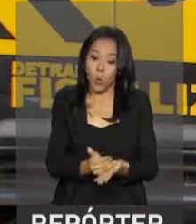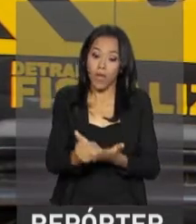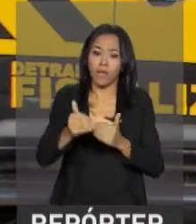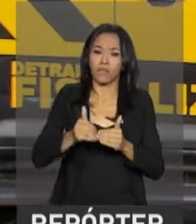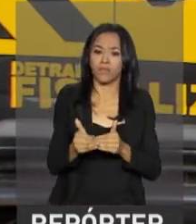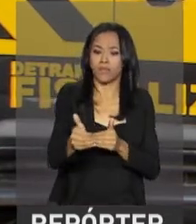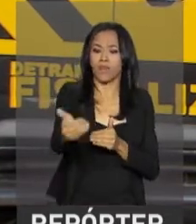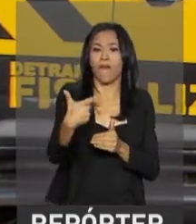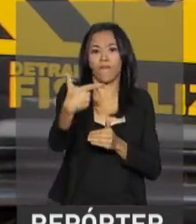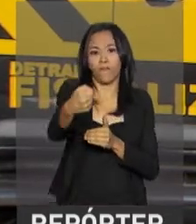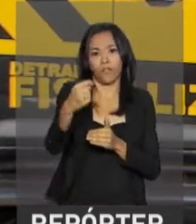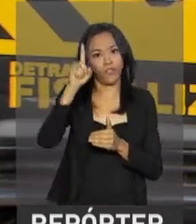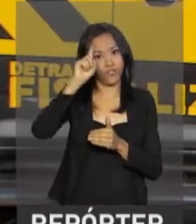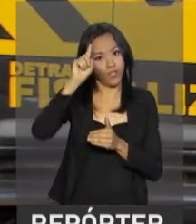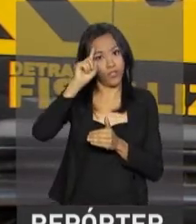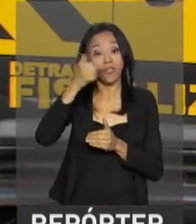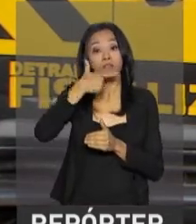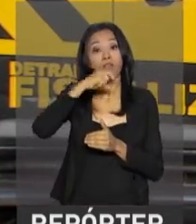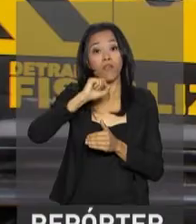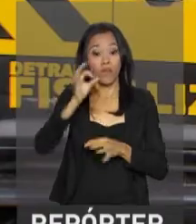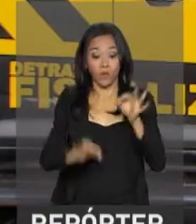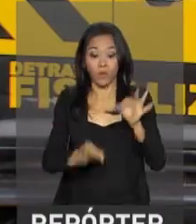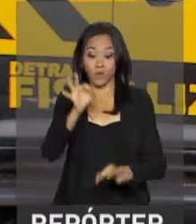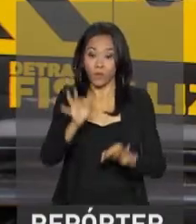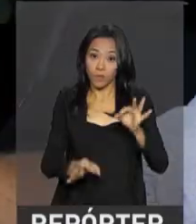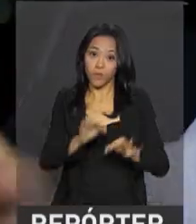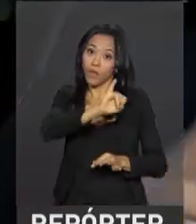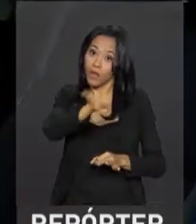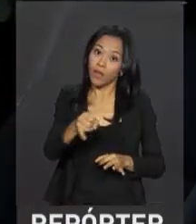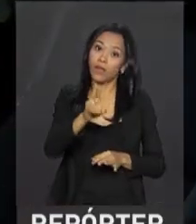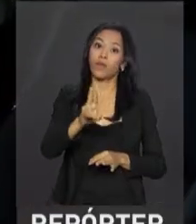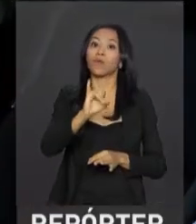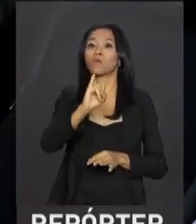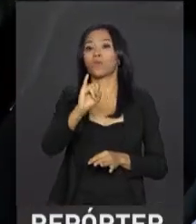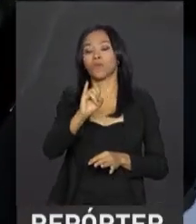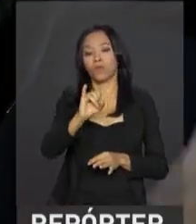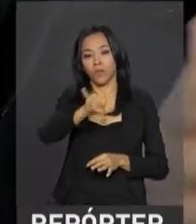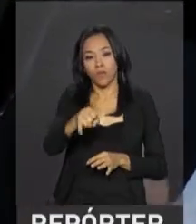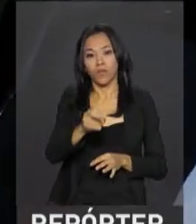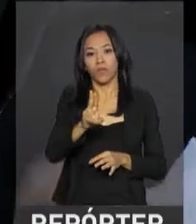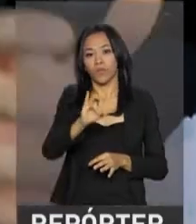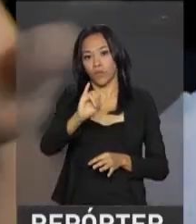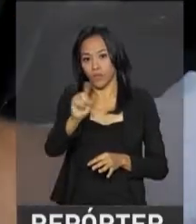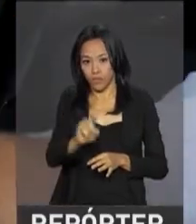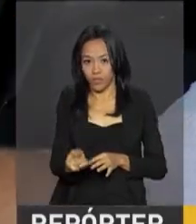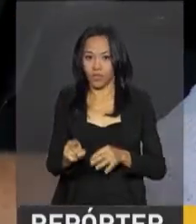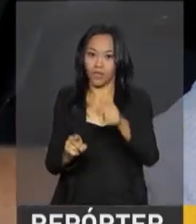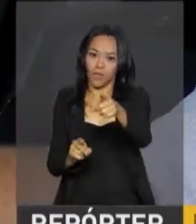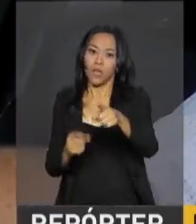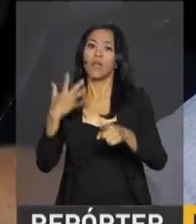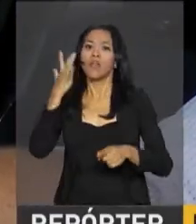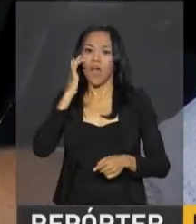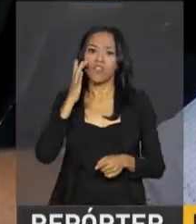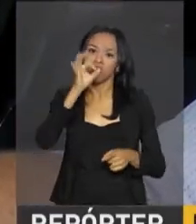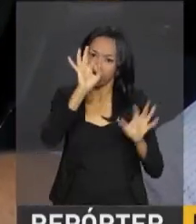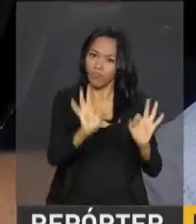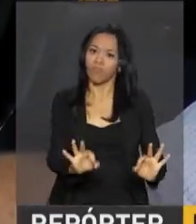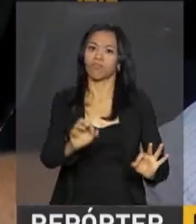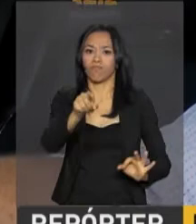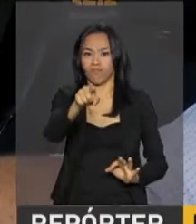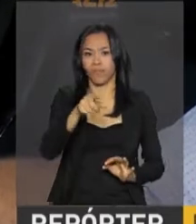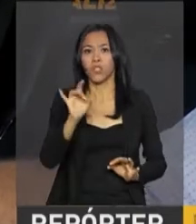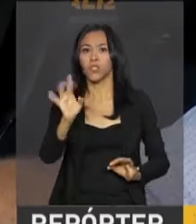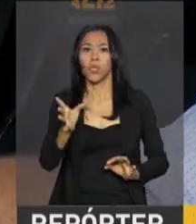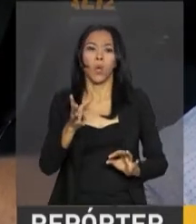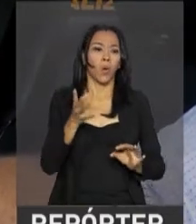definir a pena é o juiz responsável pelo caso acho que essa inclusive a forma correta de se punir ao invés de punições